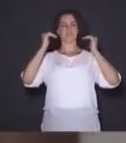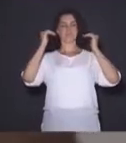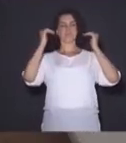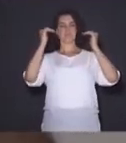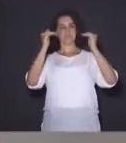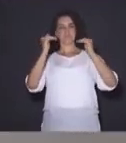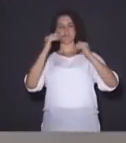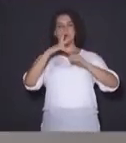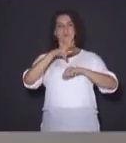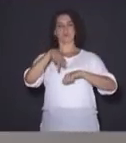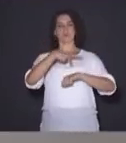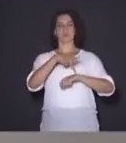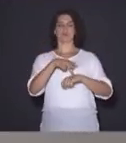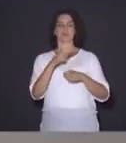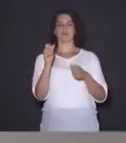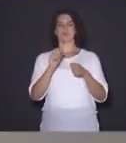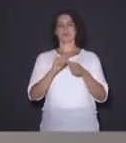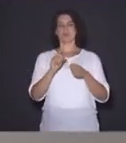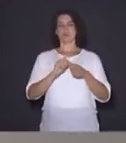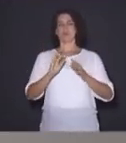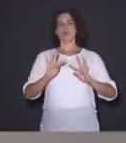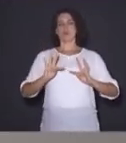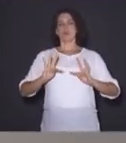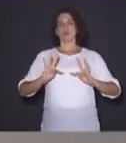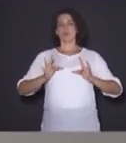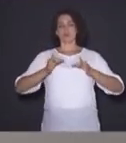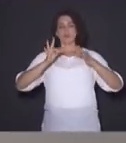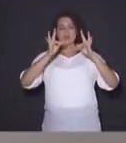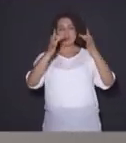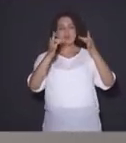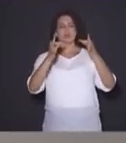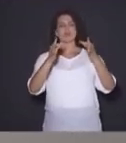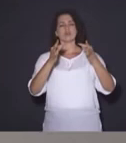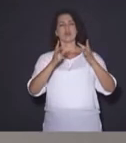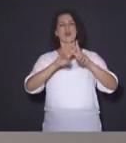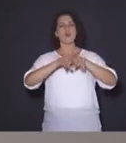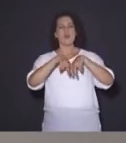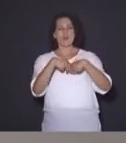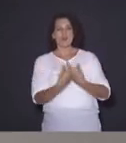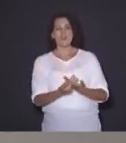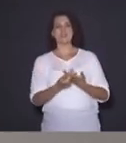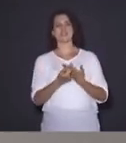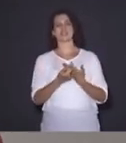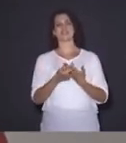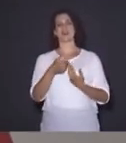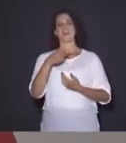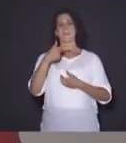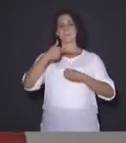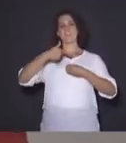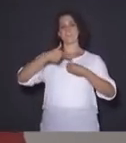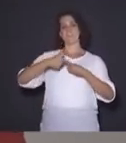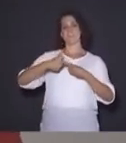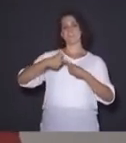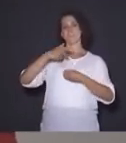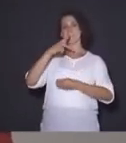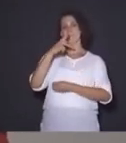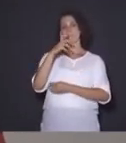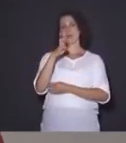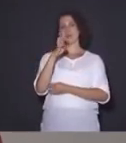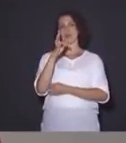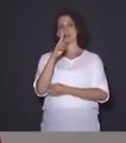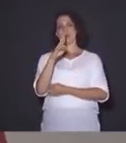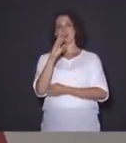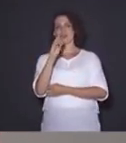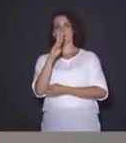que desenvolve tecnologia não é por acaso que nesse período que a petrobrás descobre o petróleo no pré sal